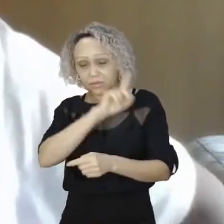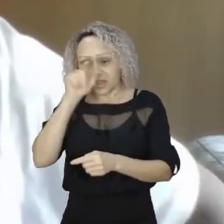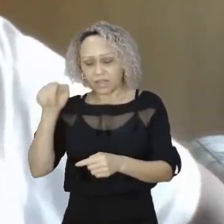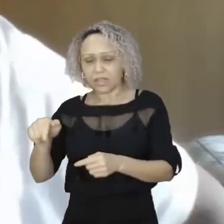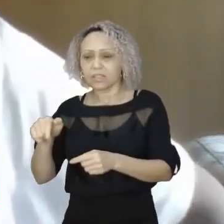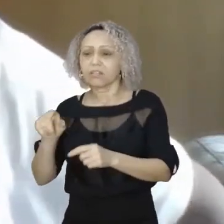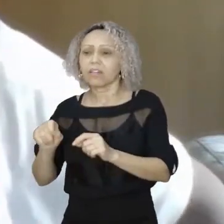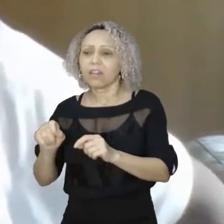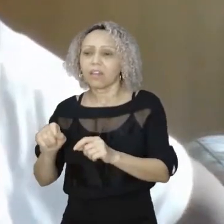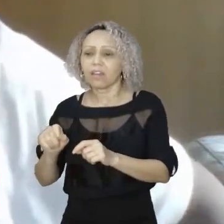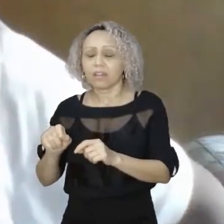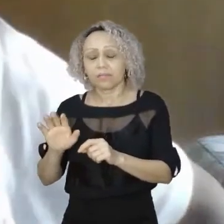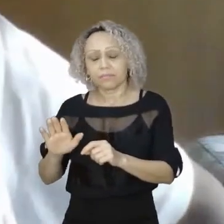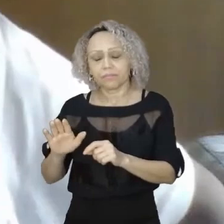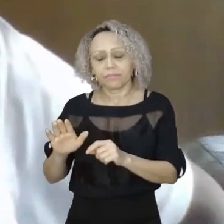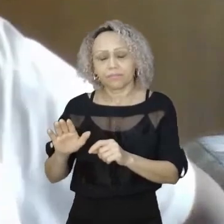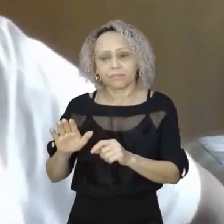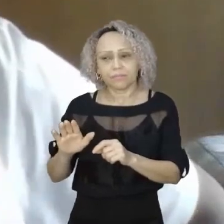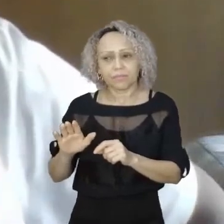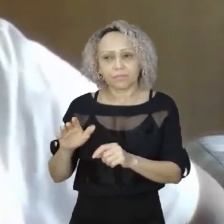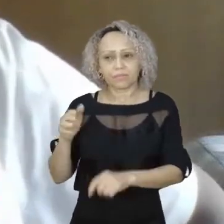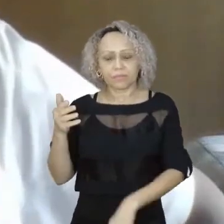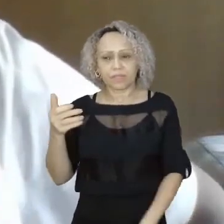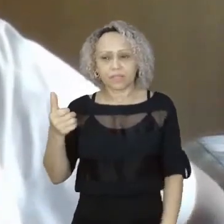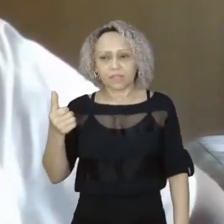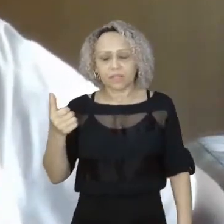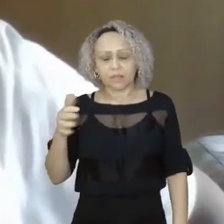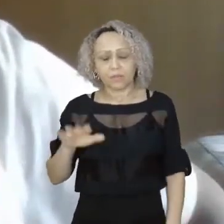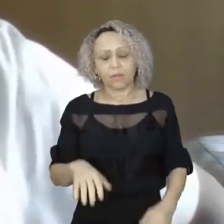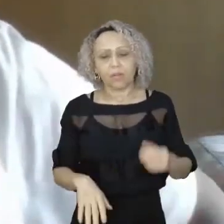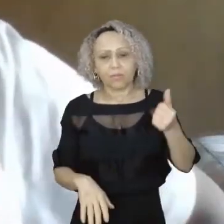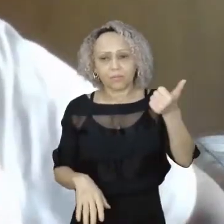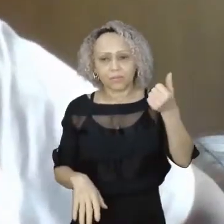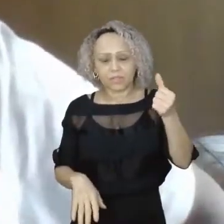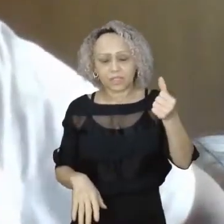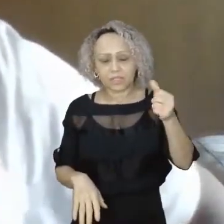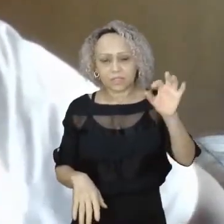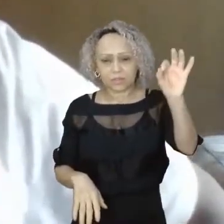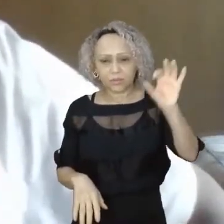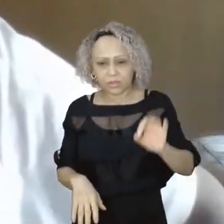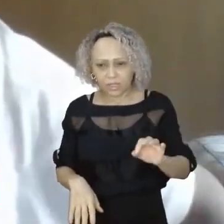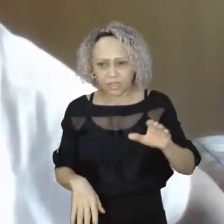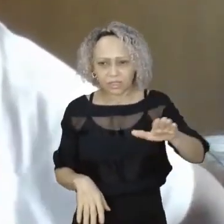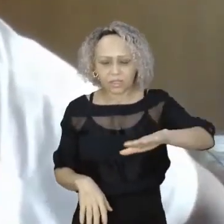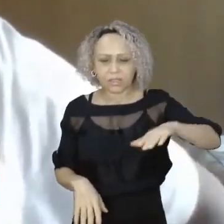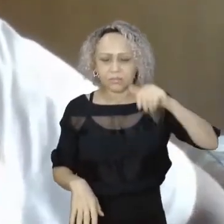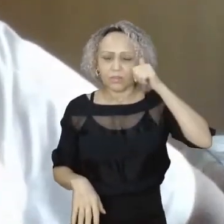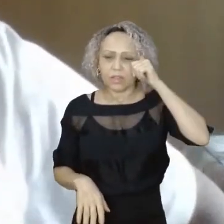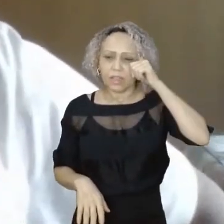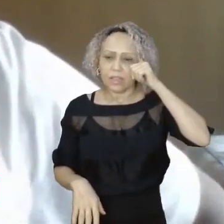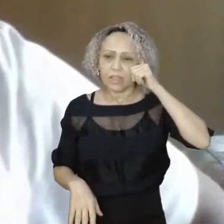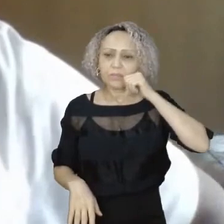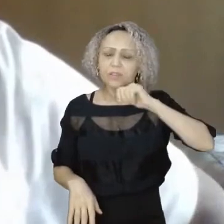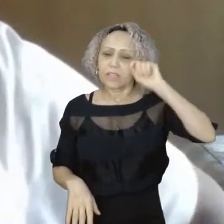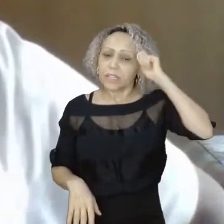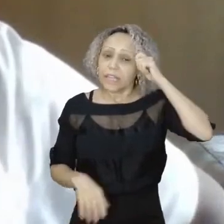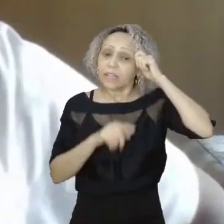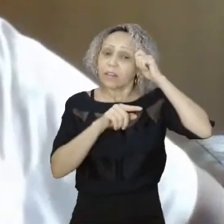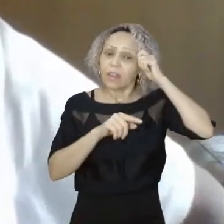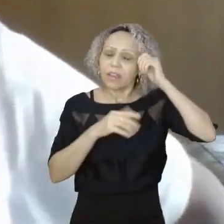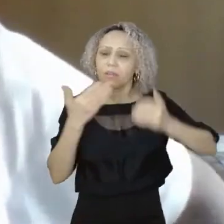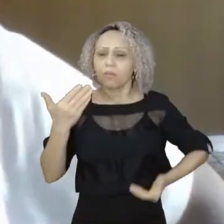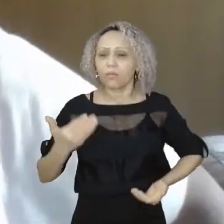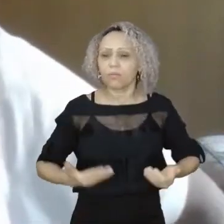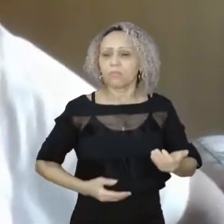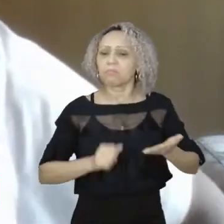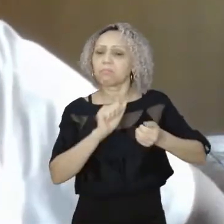cada 6, 16%, das mulheres negras ocupadas trabalham, ainda hoje, como empregadas domésticas.